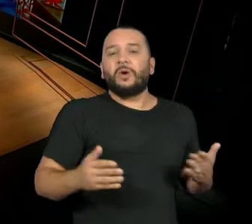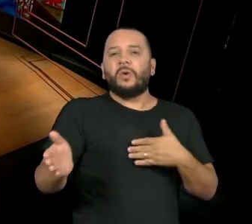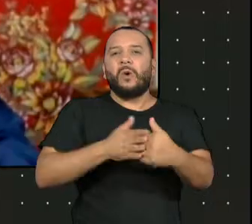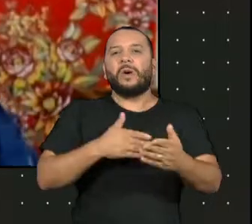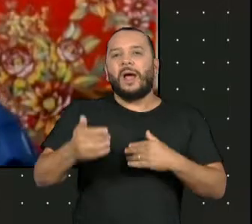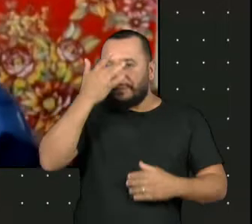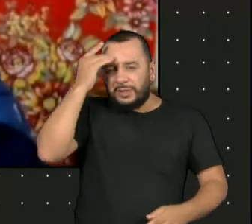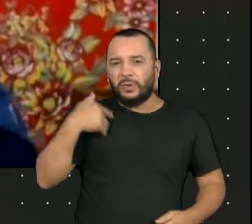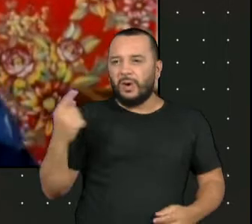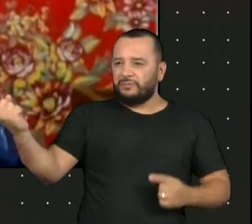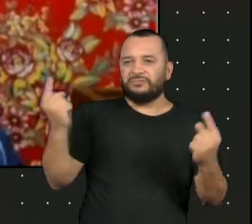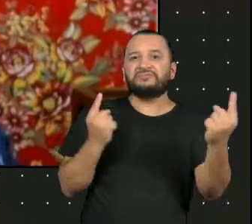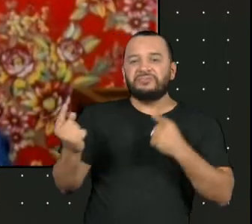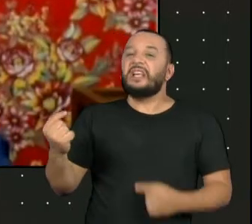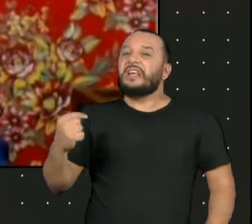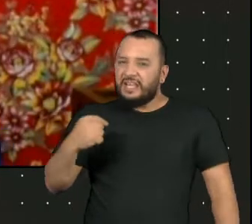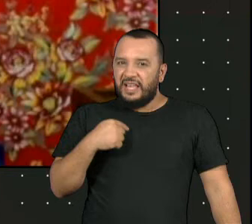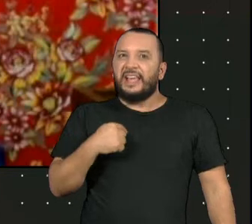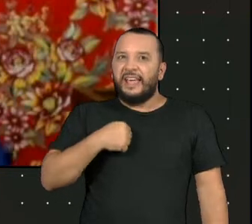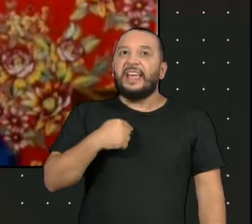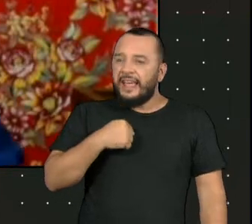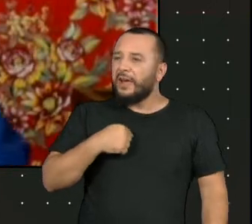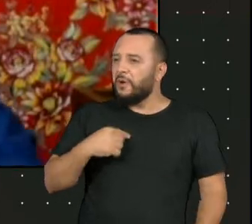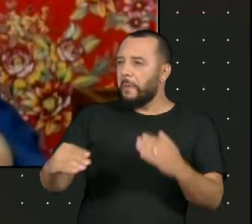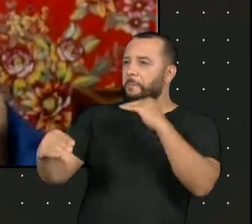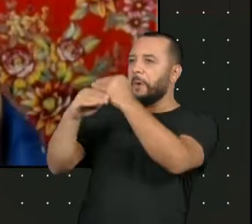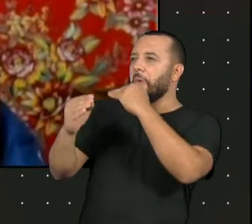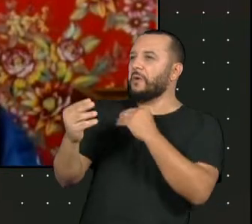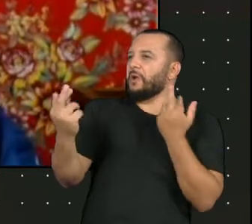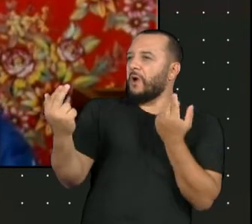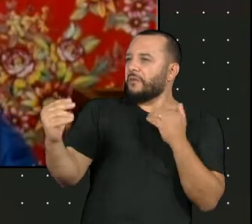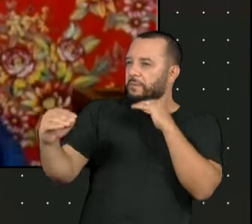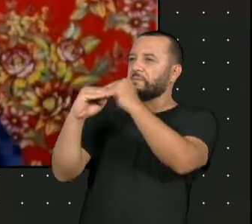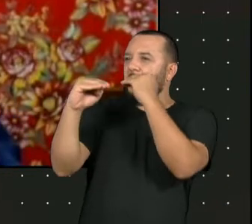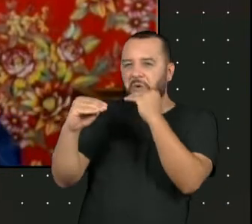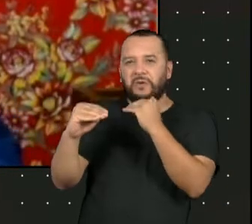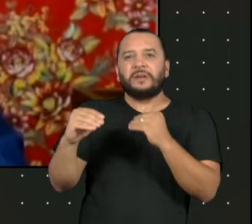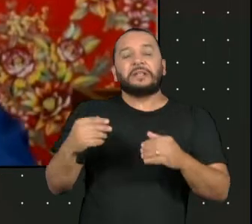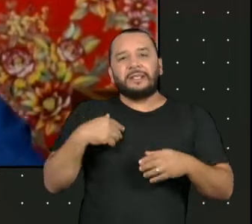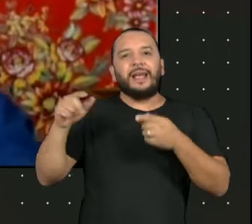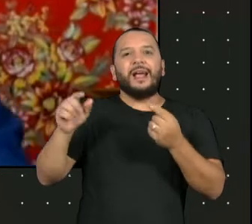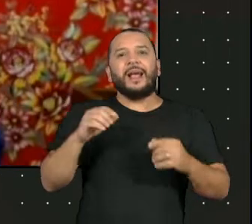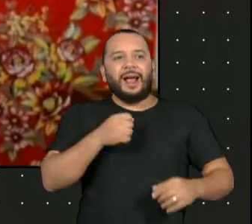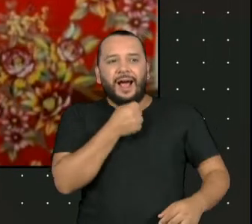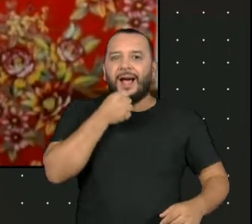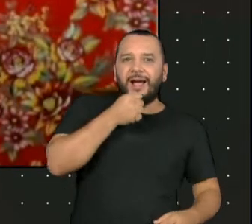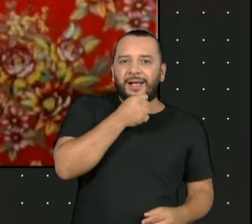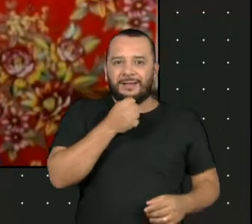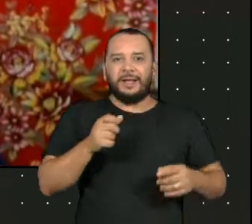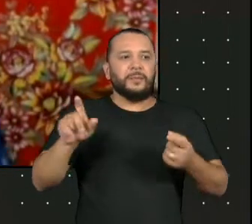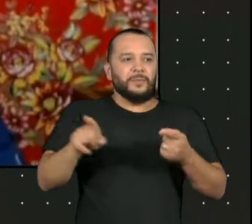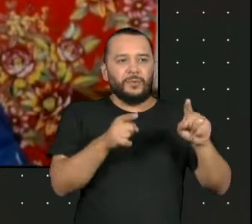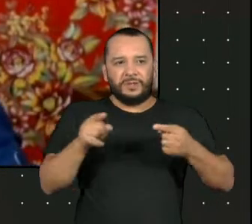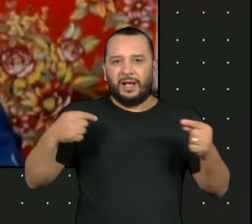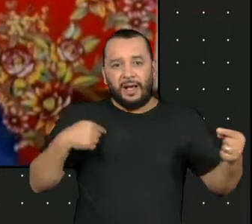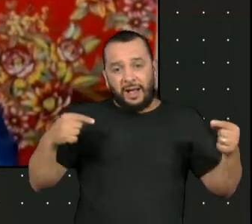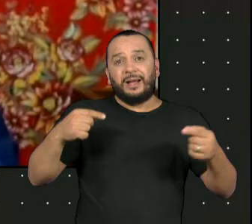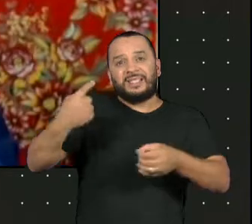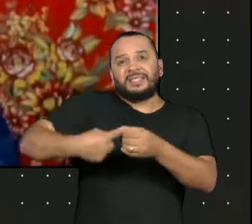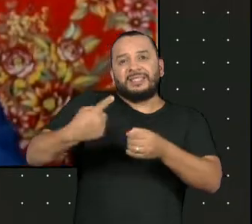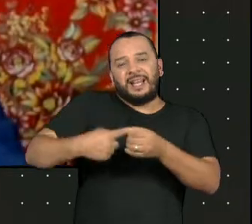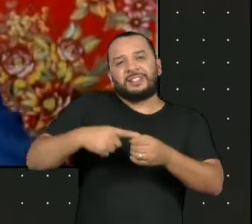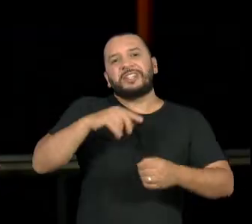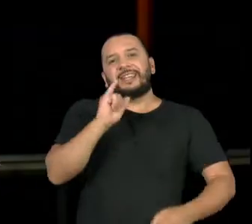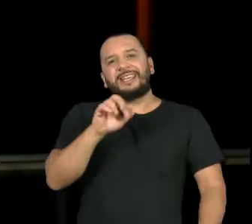aqui, eu posso dizer, eu sou um como você, que fala sobre Irará, que engrandece